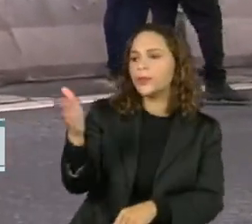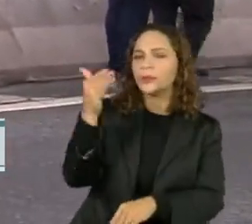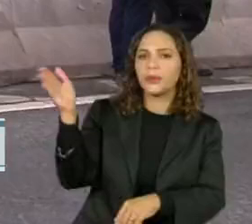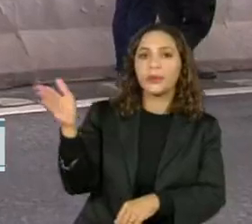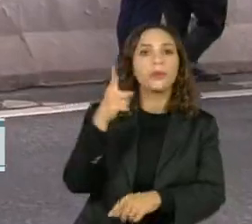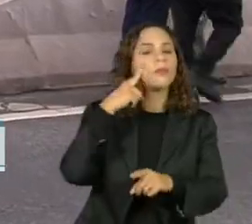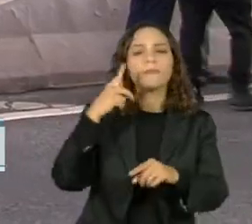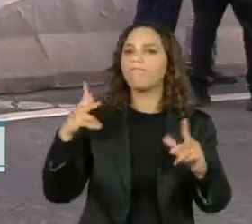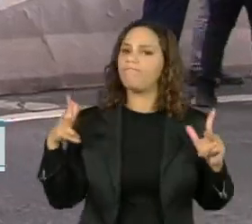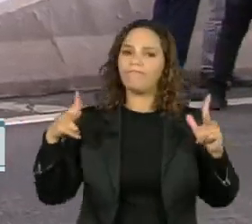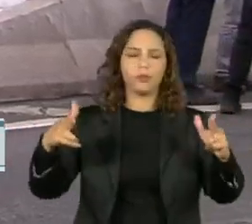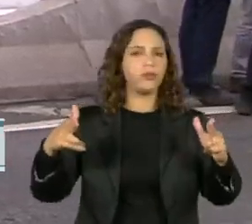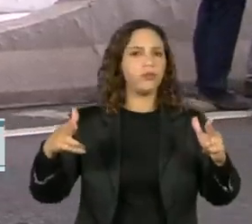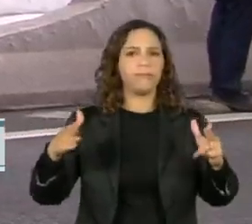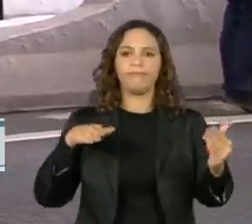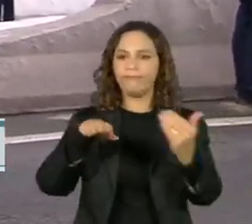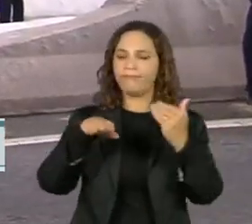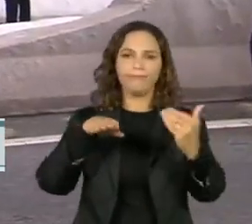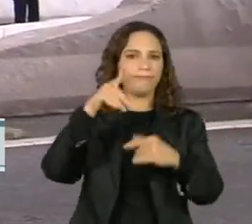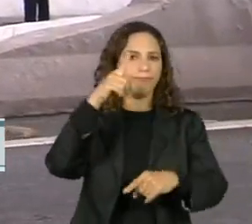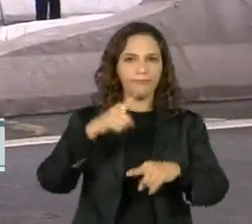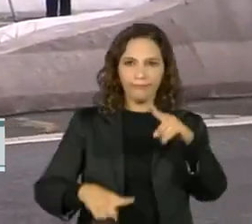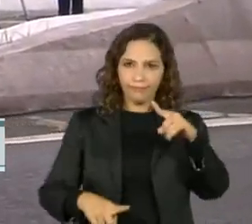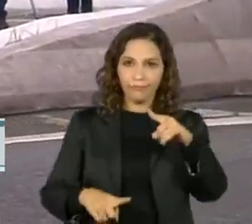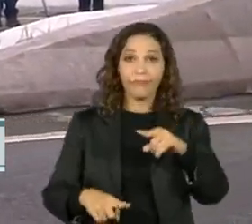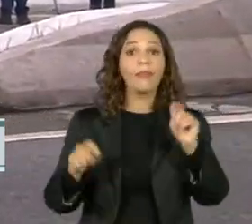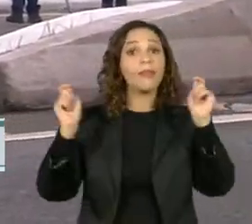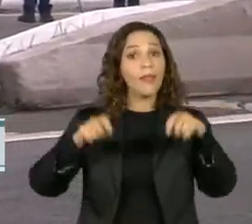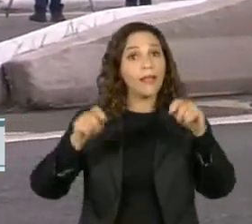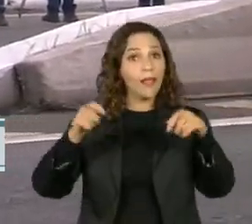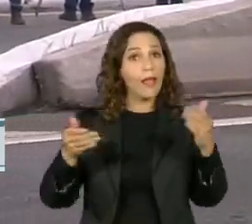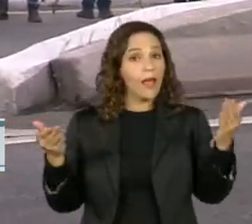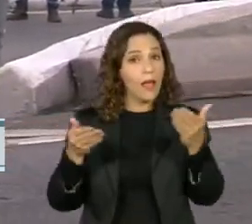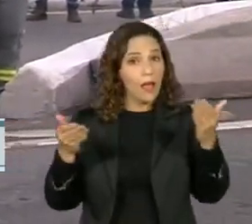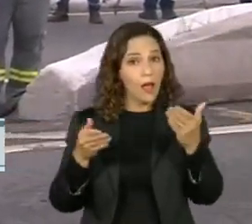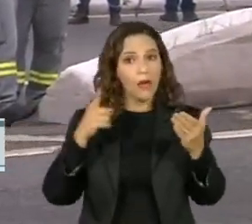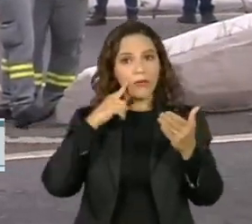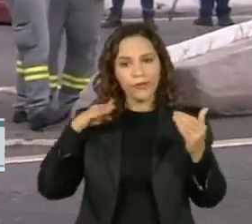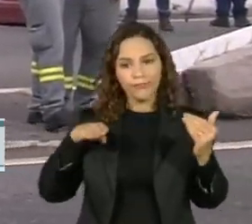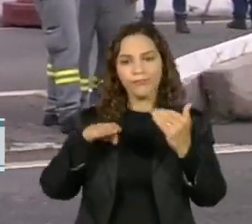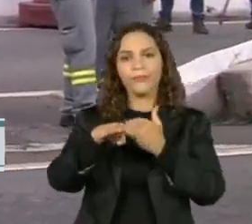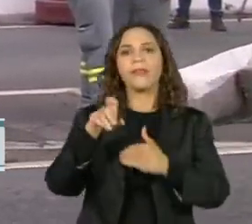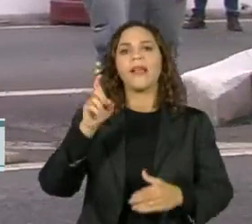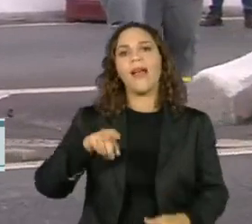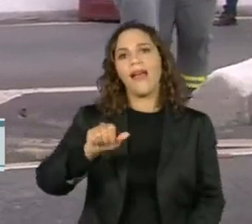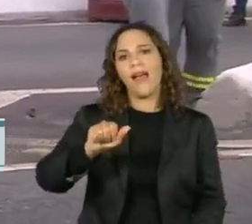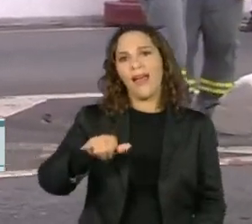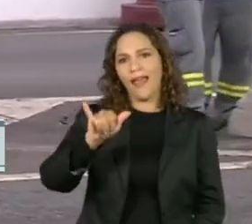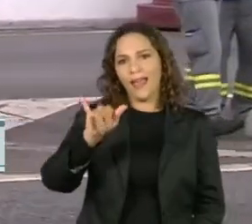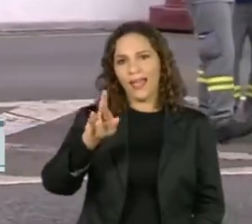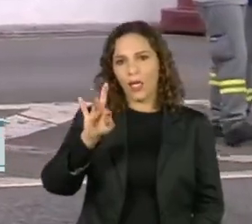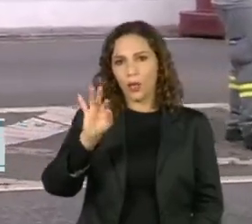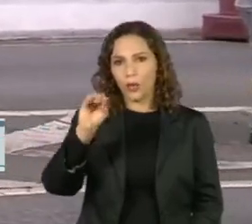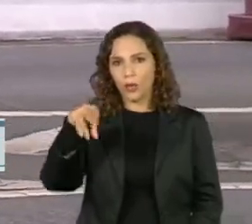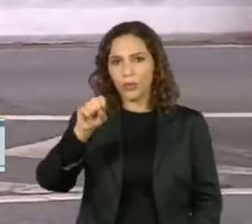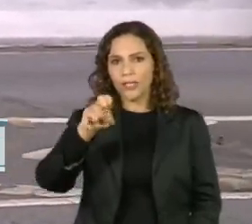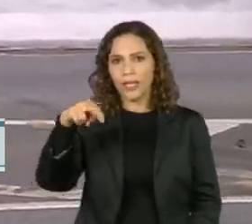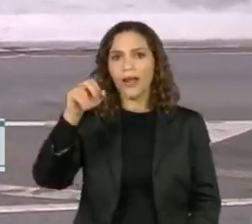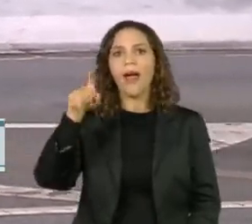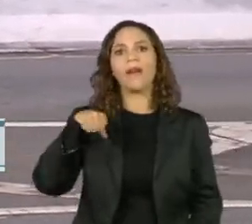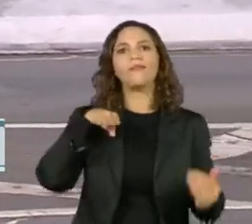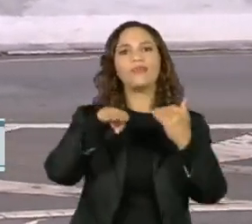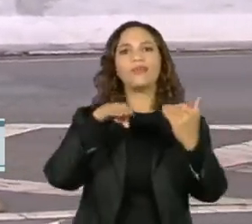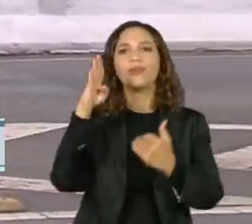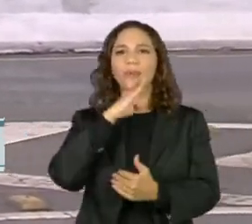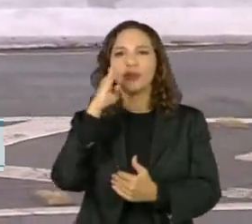foi interditada. A única pista aberta neste momento, sentido Ayrton Senna, é a pista expressa. Tanto